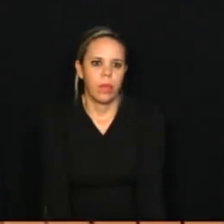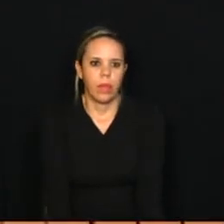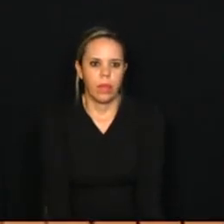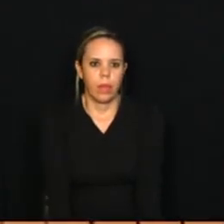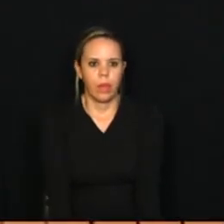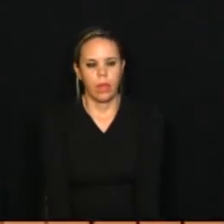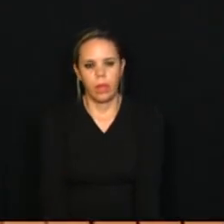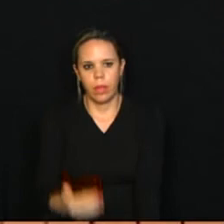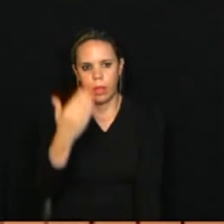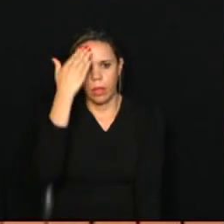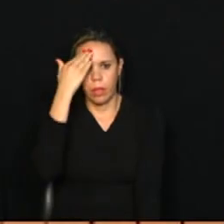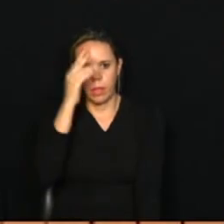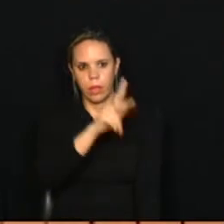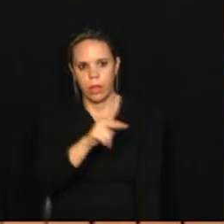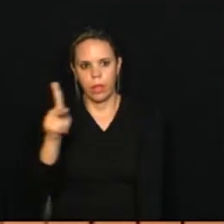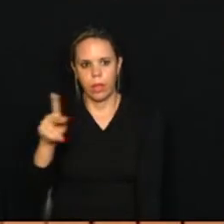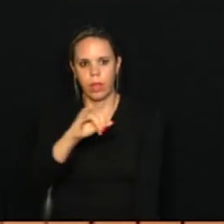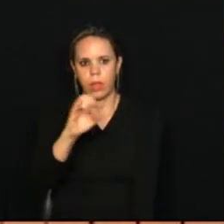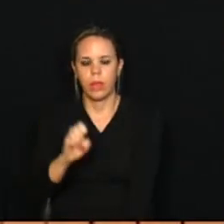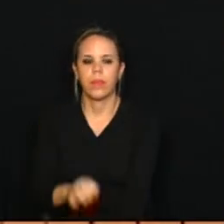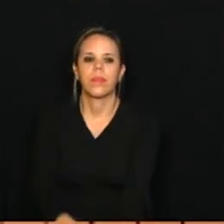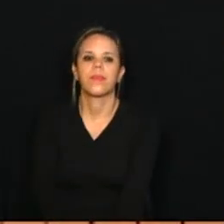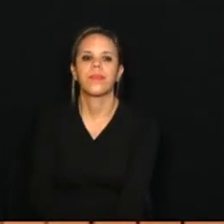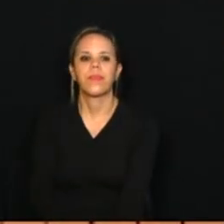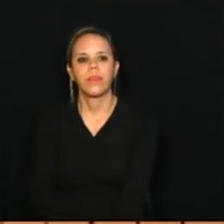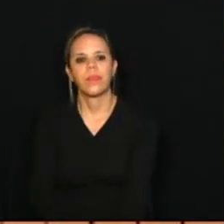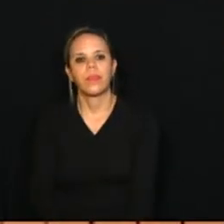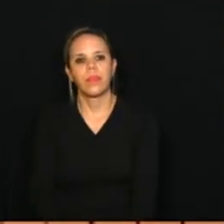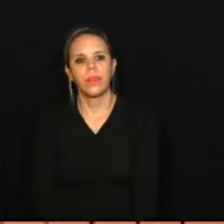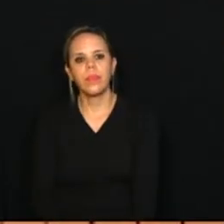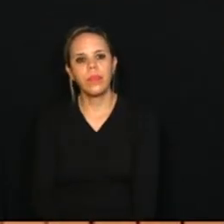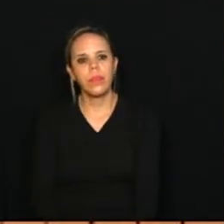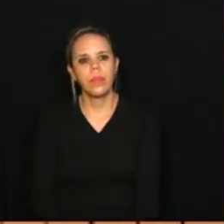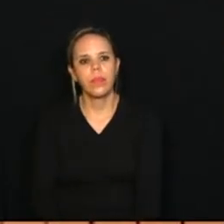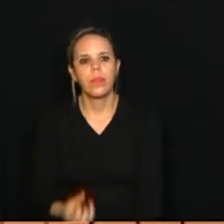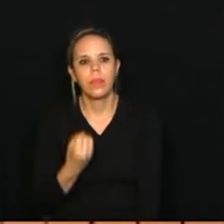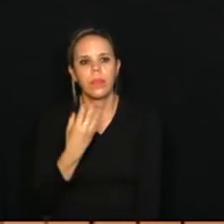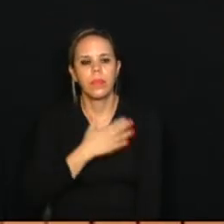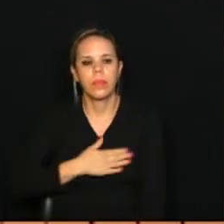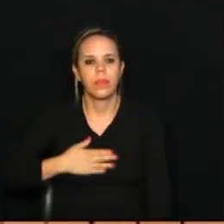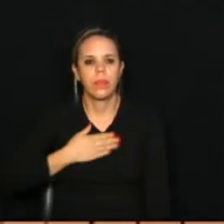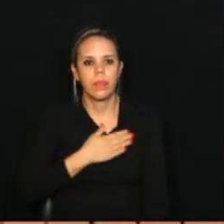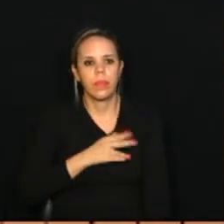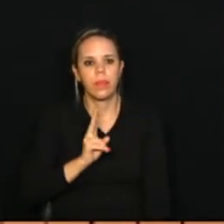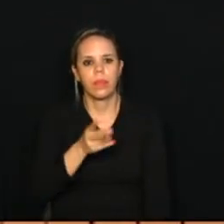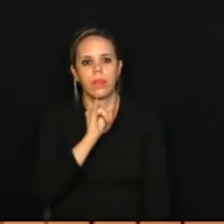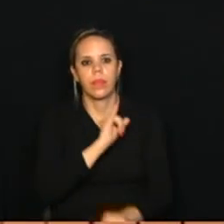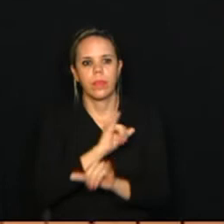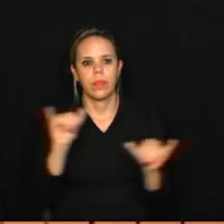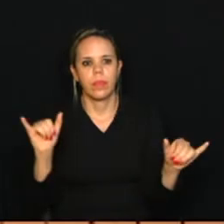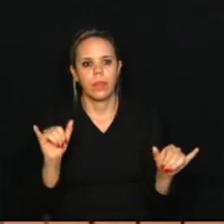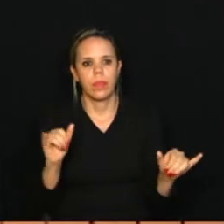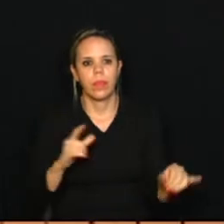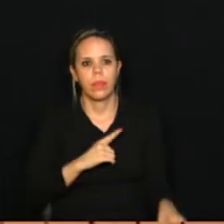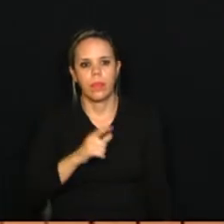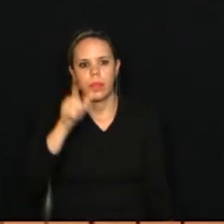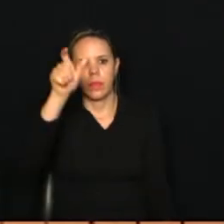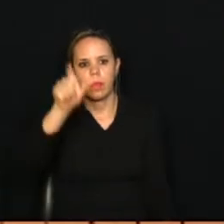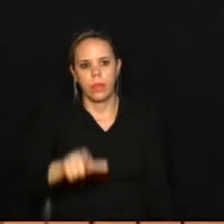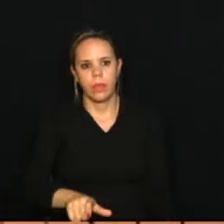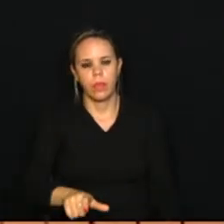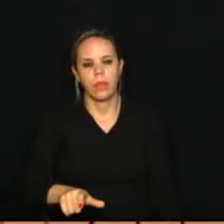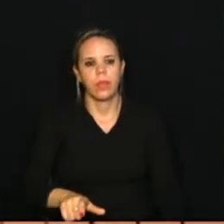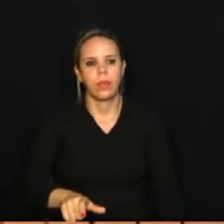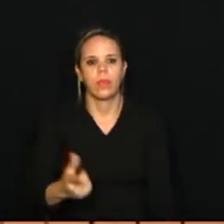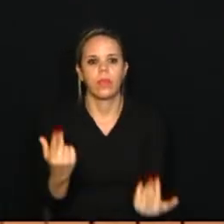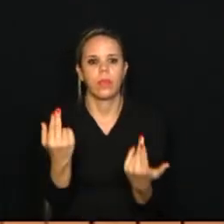Muito obrigada, professor Tadeu. É muito bom, e eu sempre digo isso, muito bom ter uma pessoa